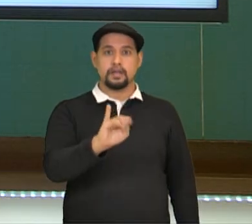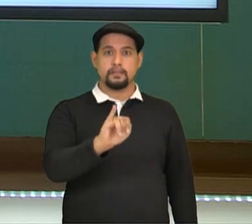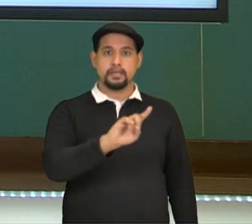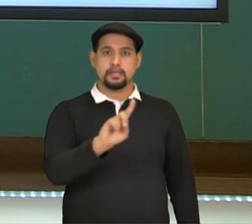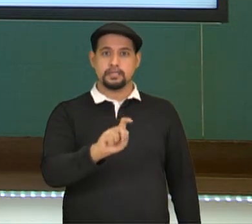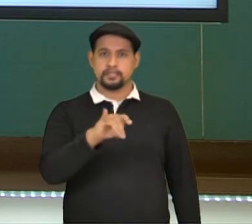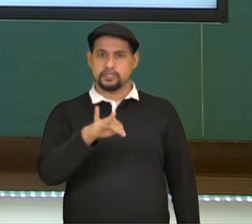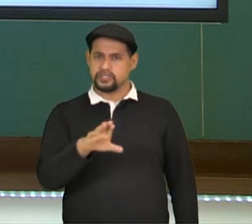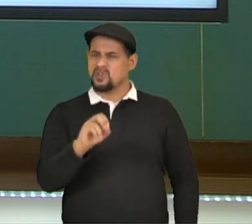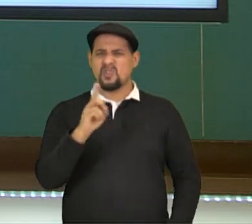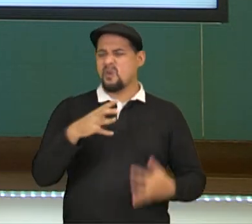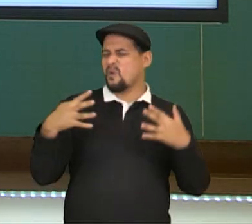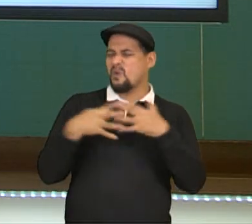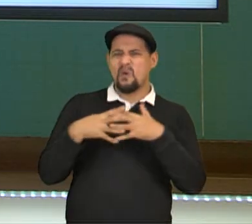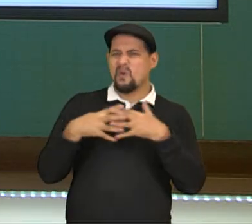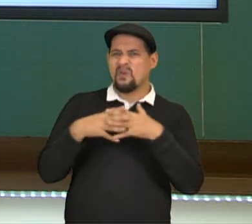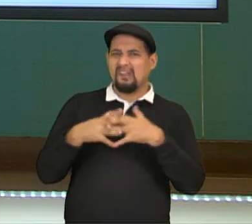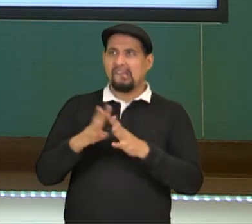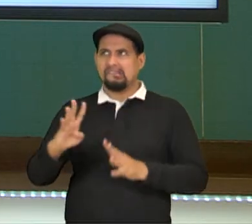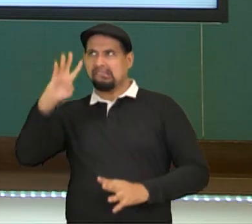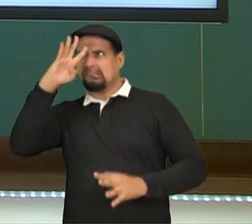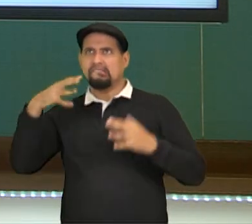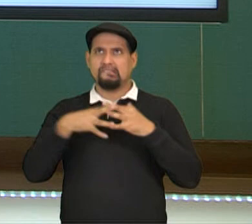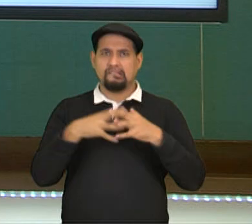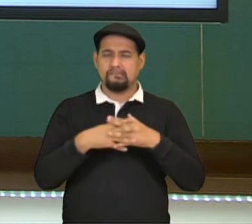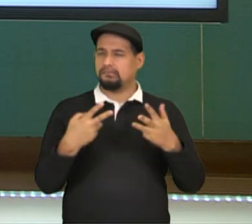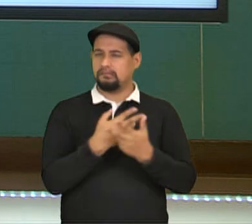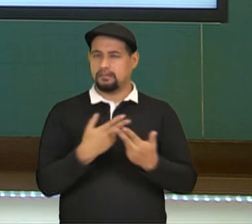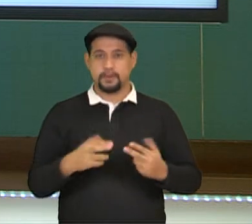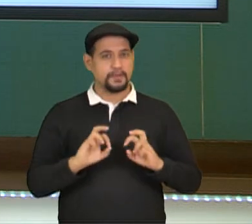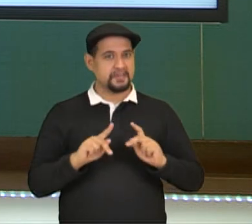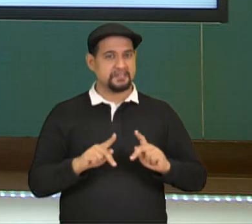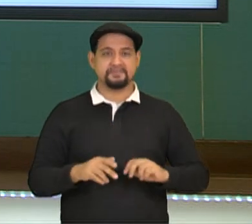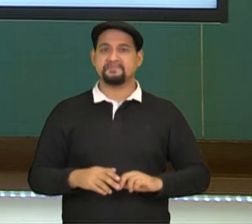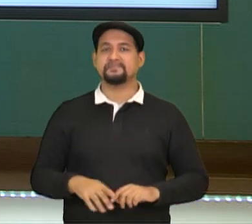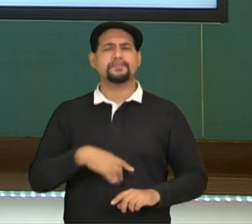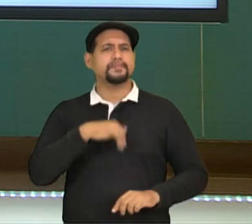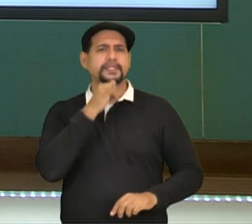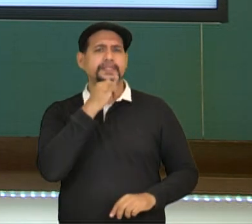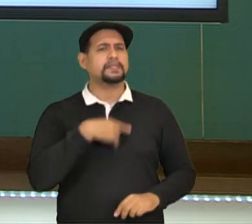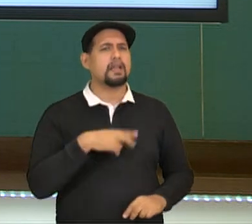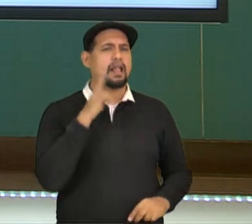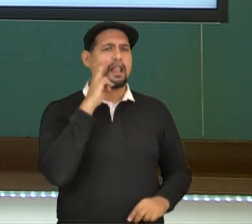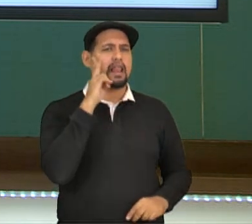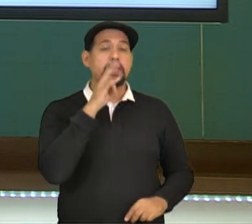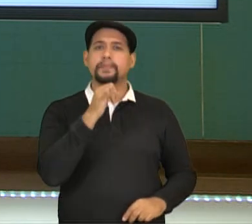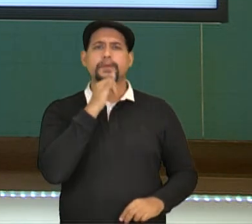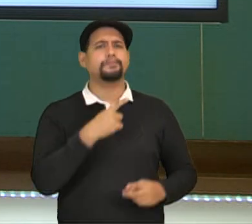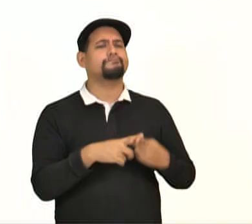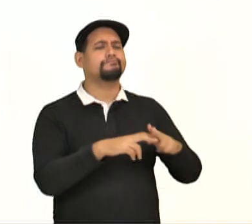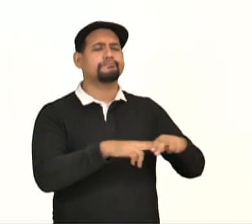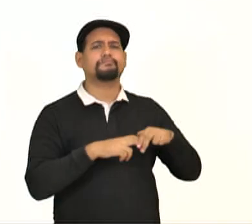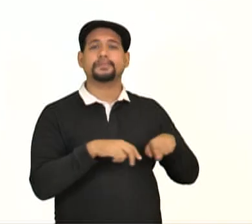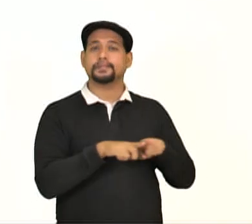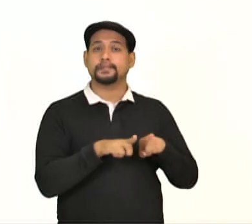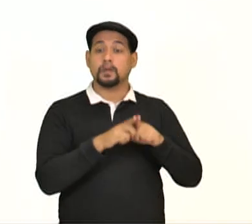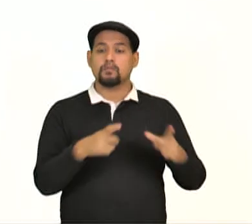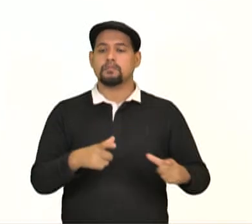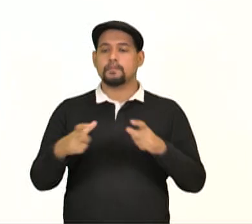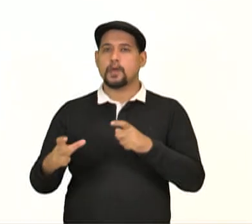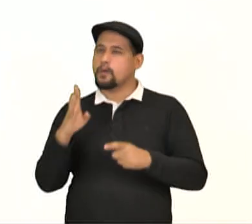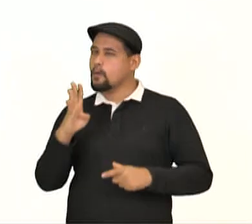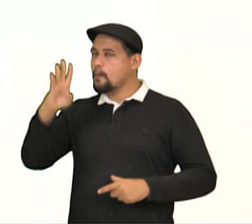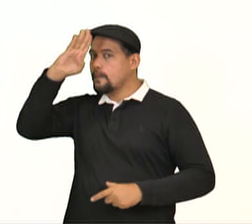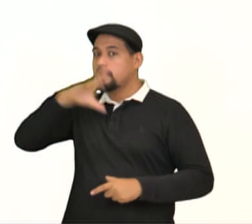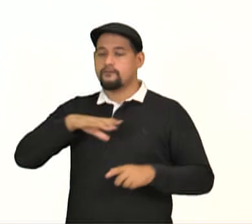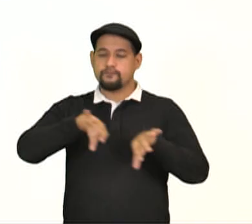para a gente não confundir muito a nossa cabeça, tá? Então, você lembra quando e por quem o Império Romano foi dividido